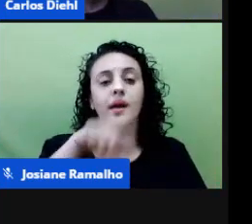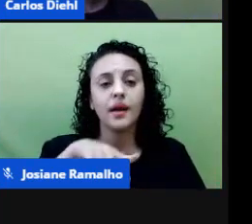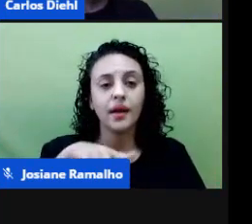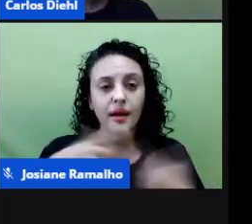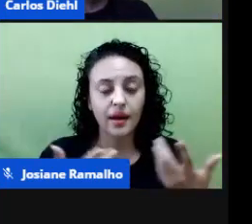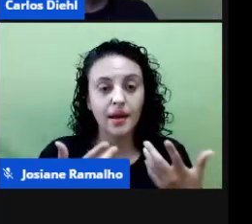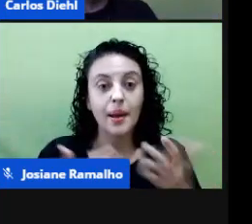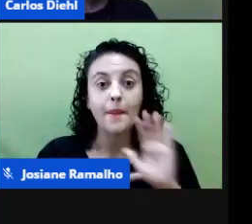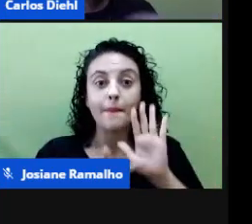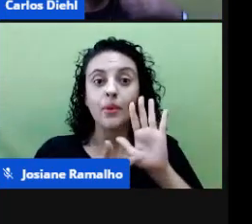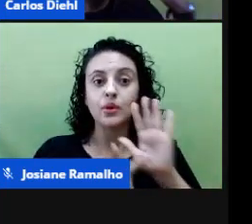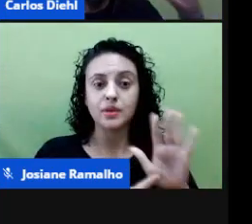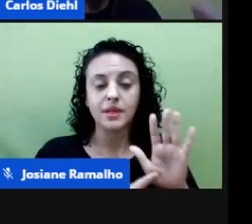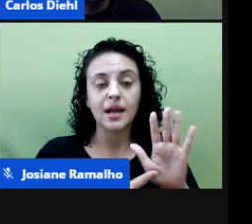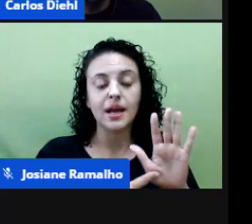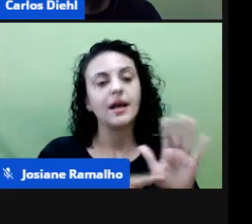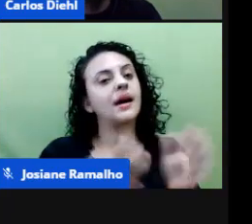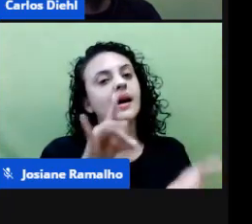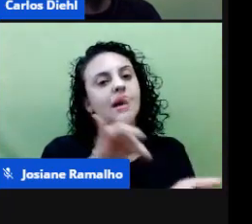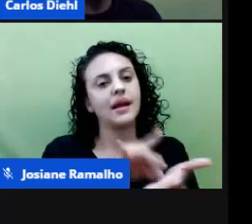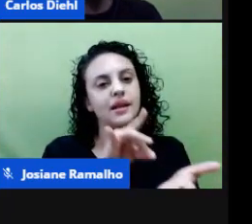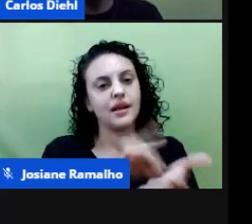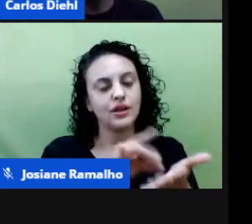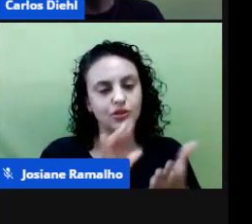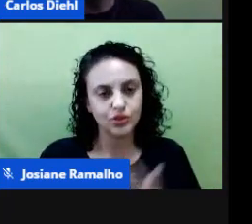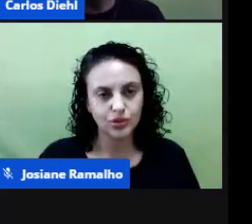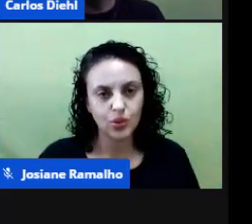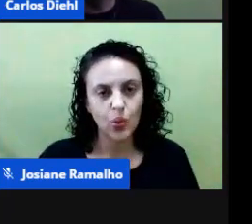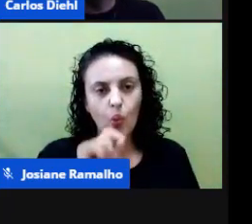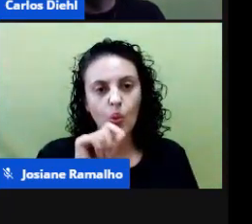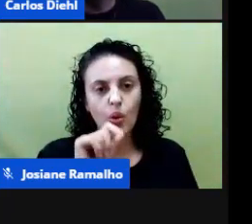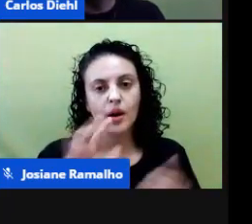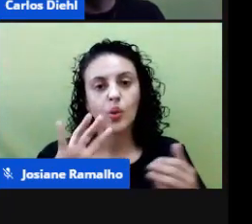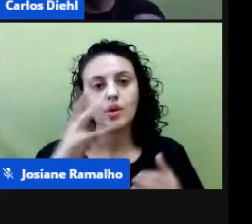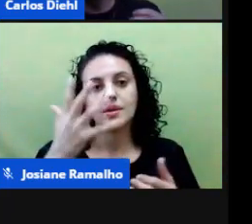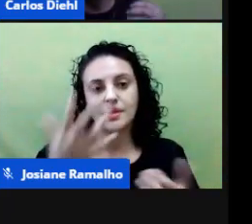da realidade, da atualidade.